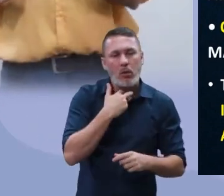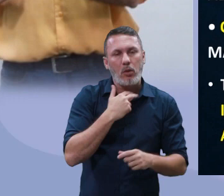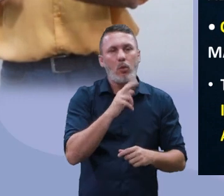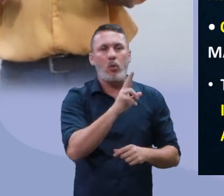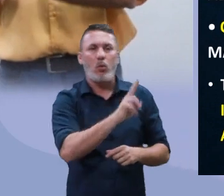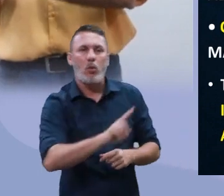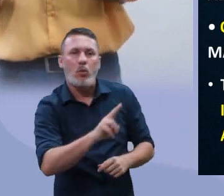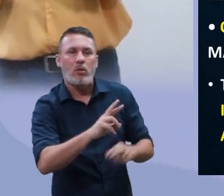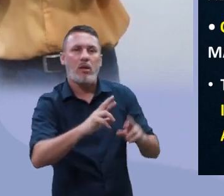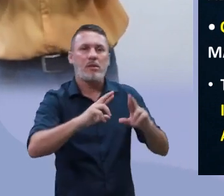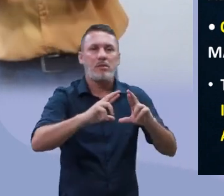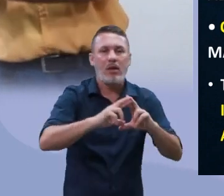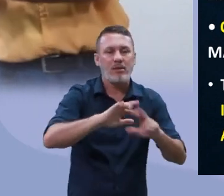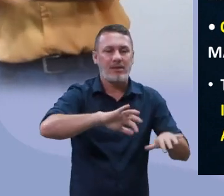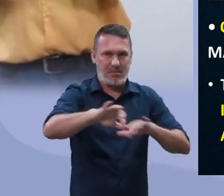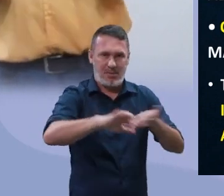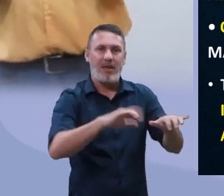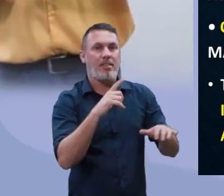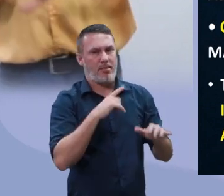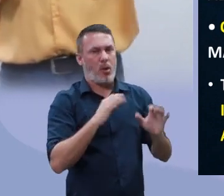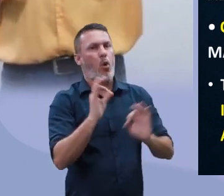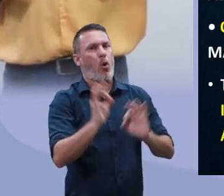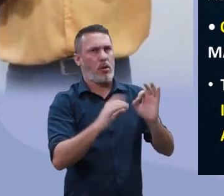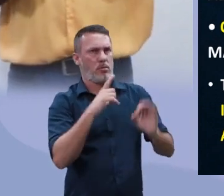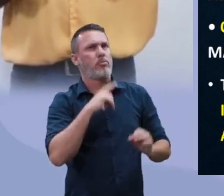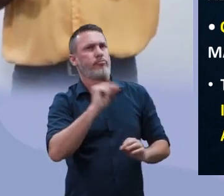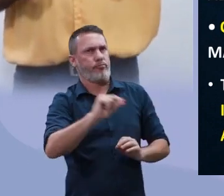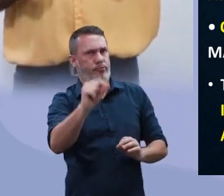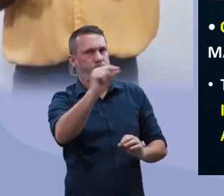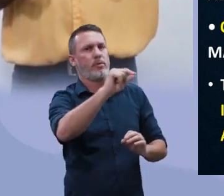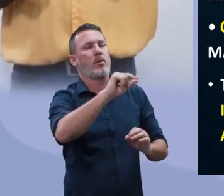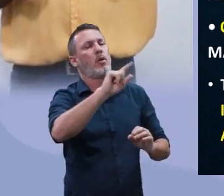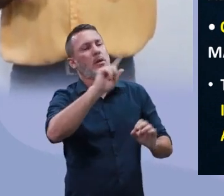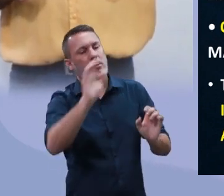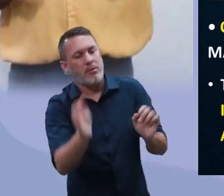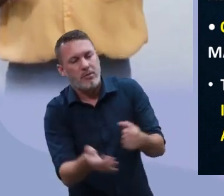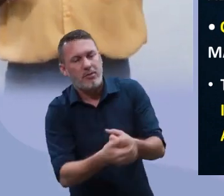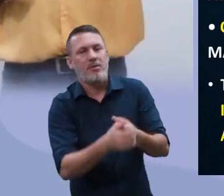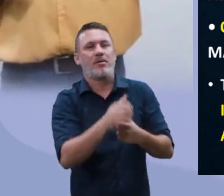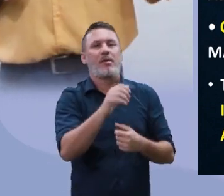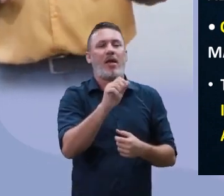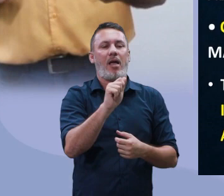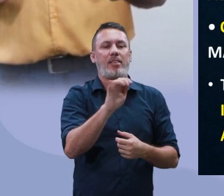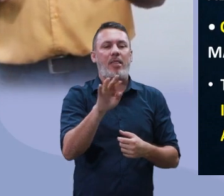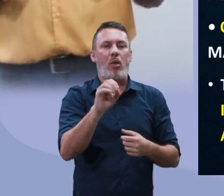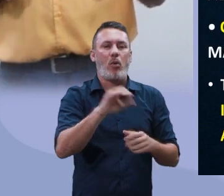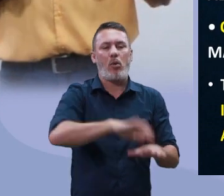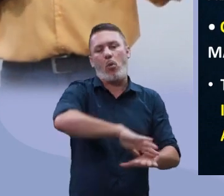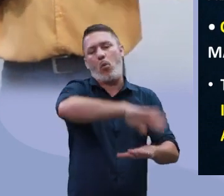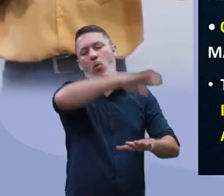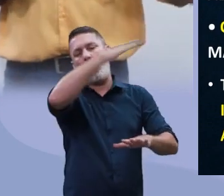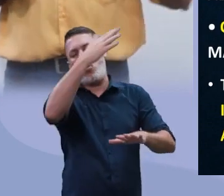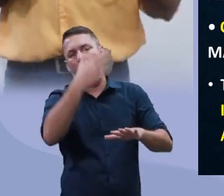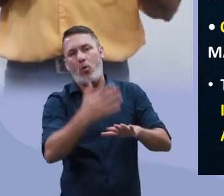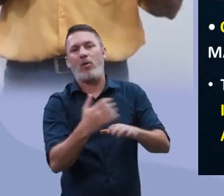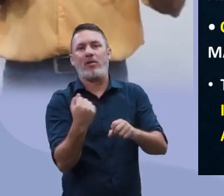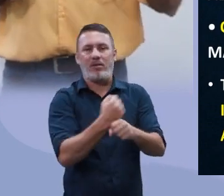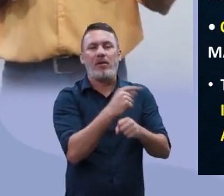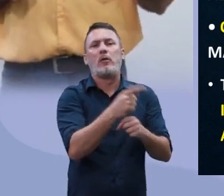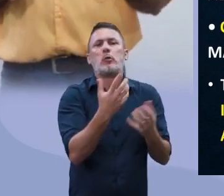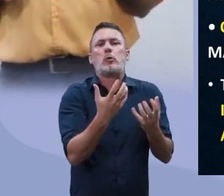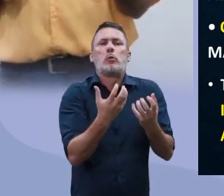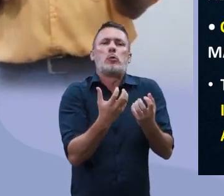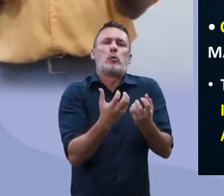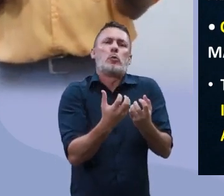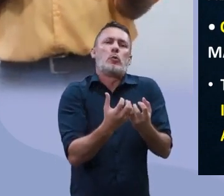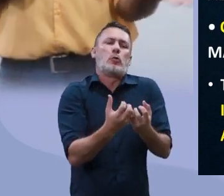que poderia ser reciclado, e o que é orgânico acaba por ser soterrado. Né? Ao ser soterrado, vamos lembrar que na